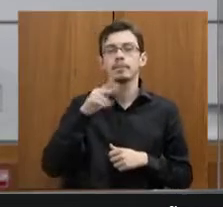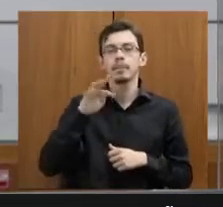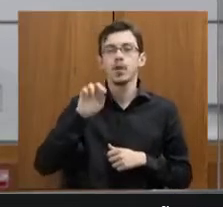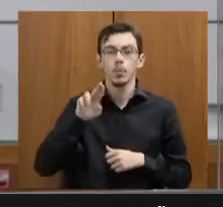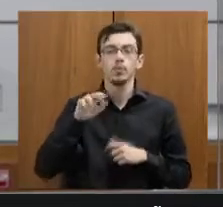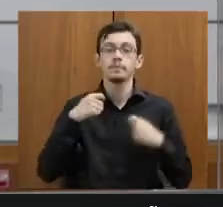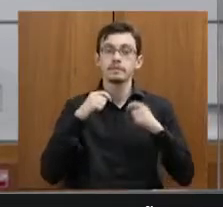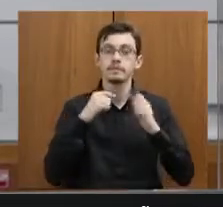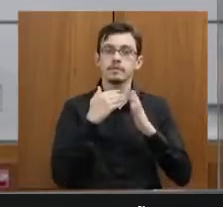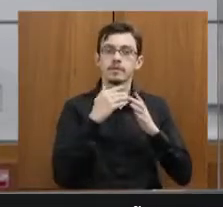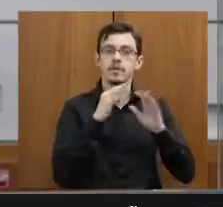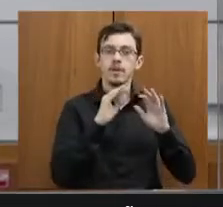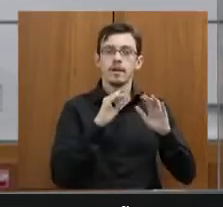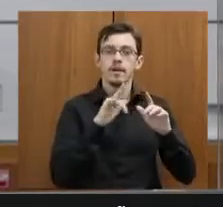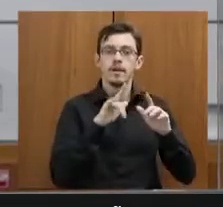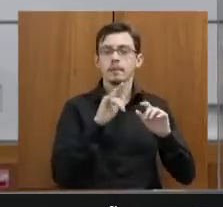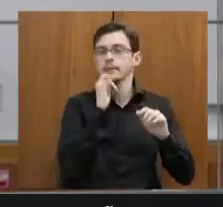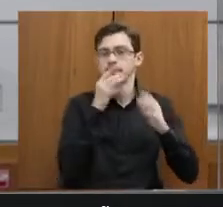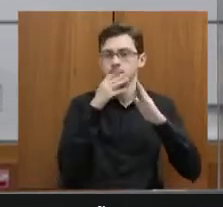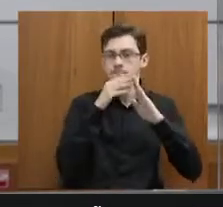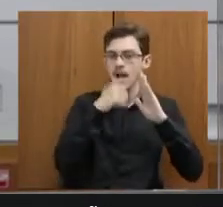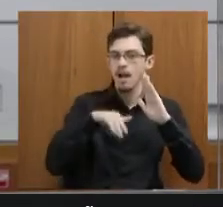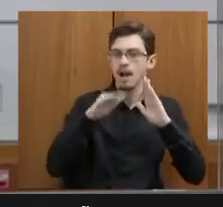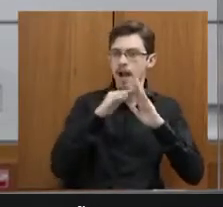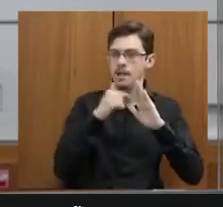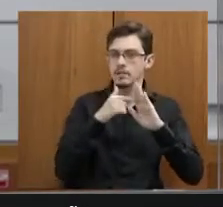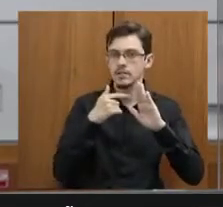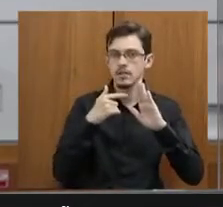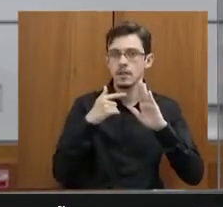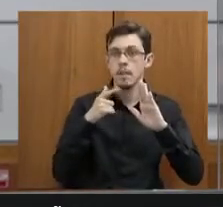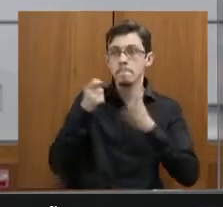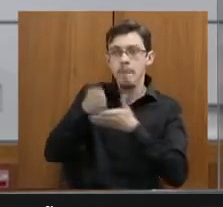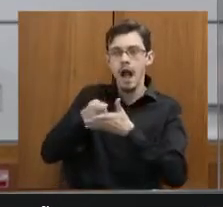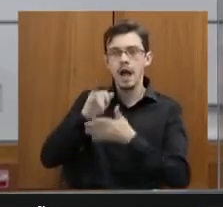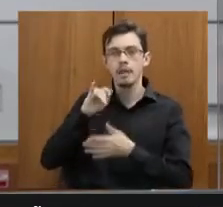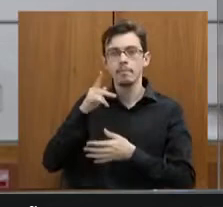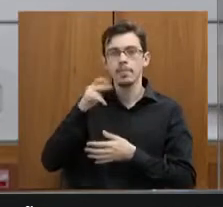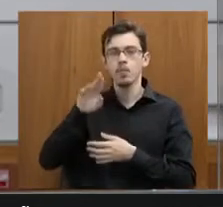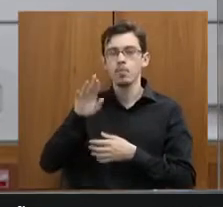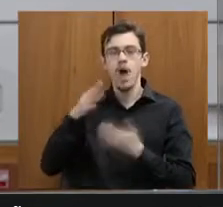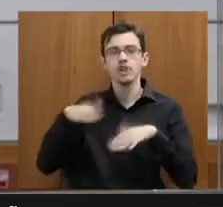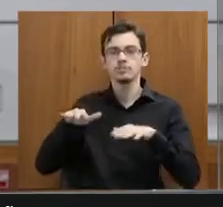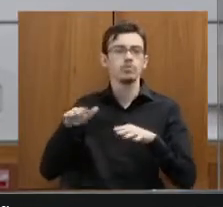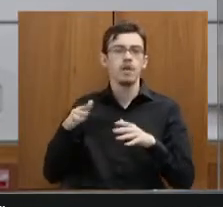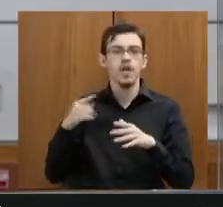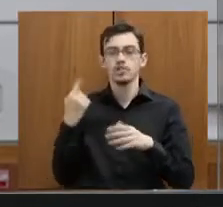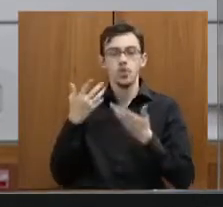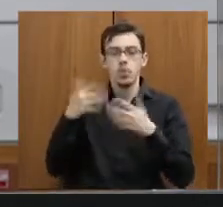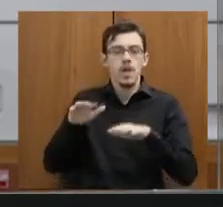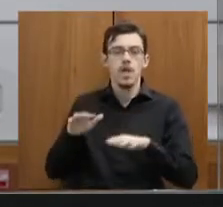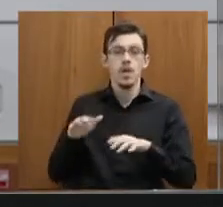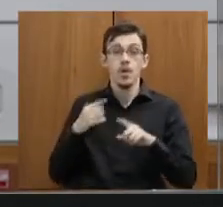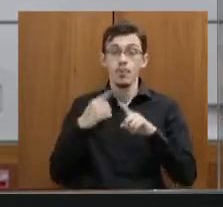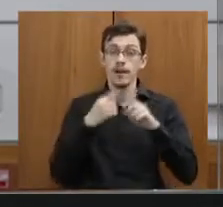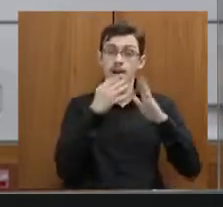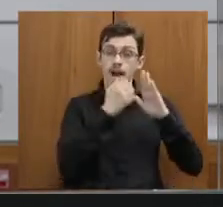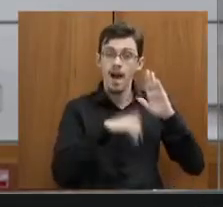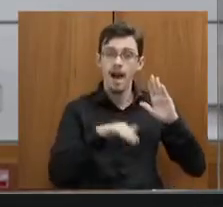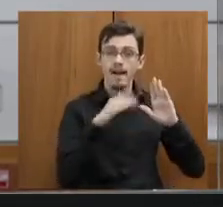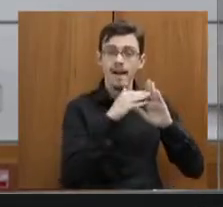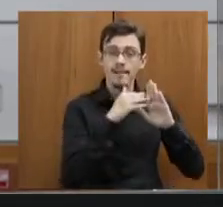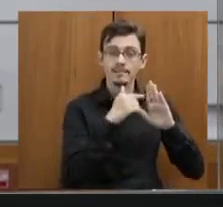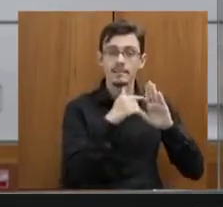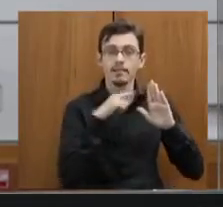invenção que na hora do vamos ver a casa tá no nome da pessoa que é proprietário ela não tá registrada como é